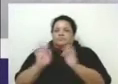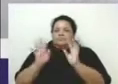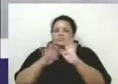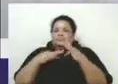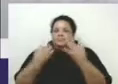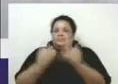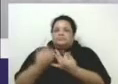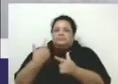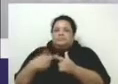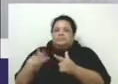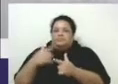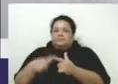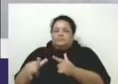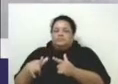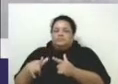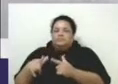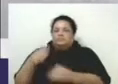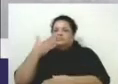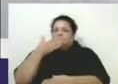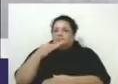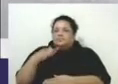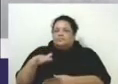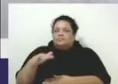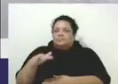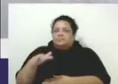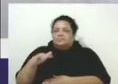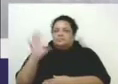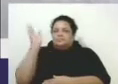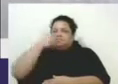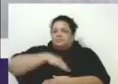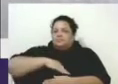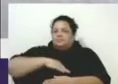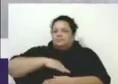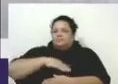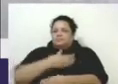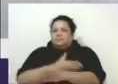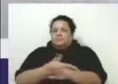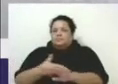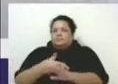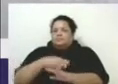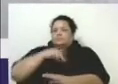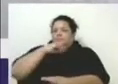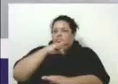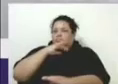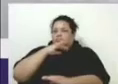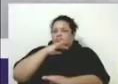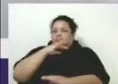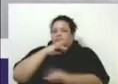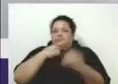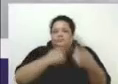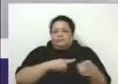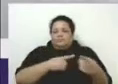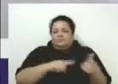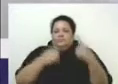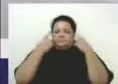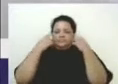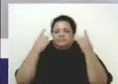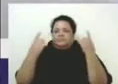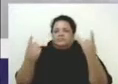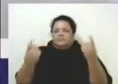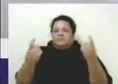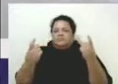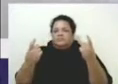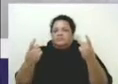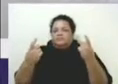com um comportamento inadequado que vá praticar um bullying. Então, é uma rede de